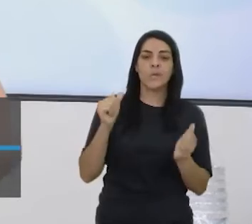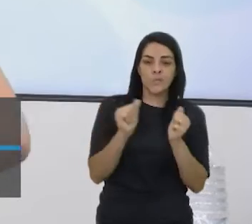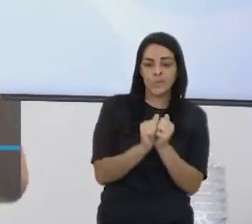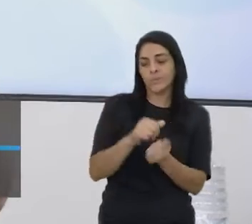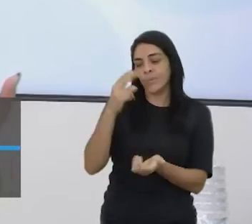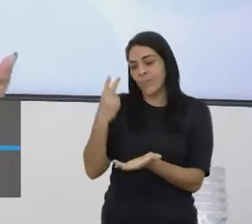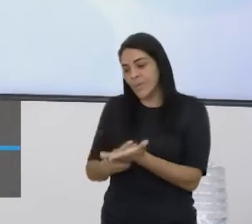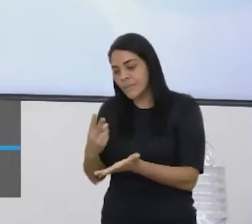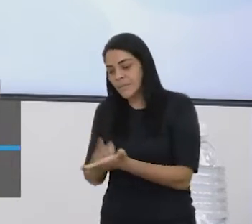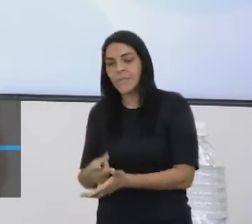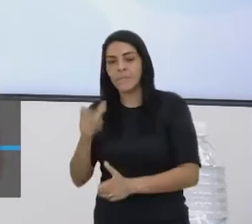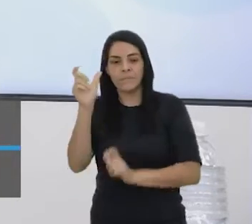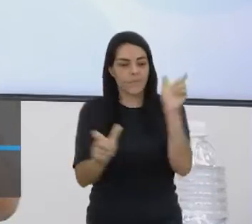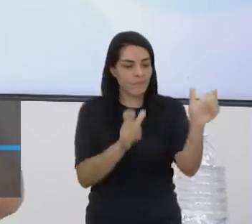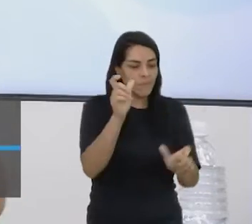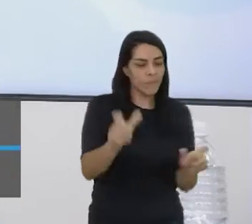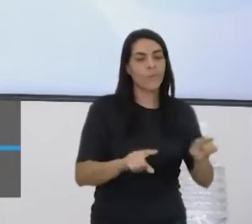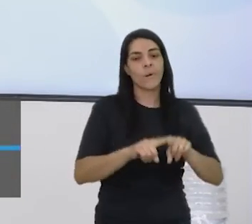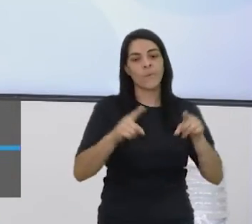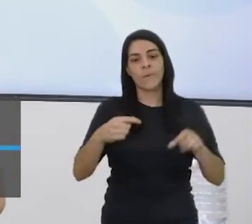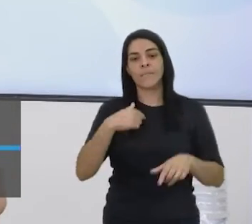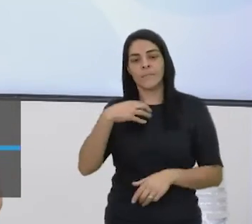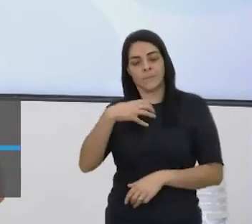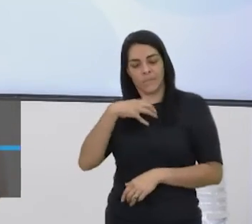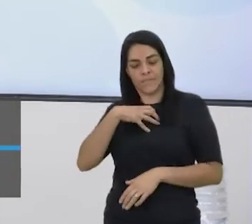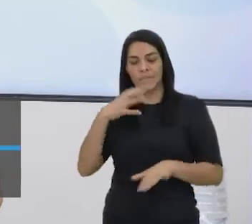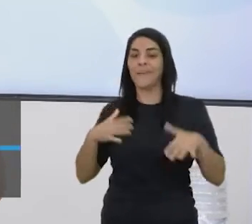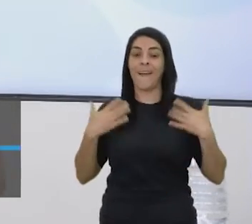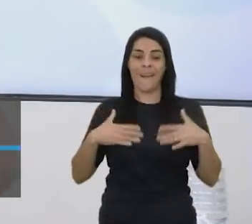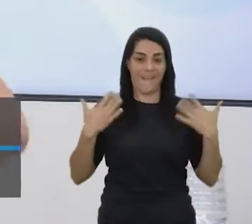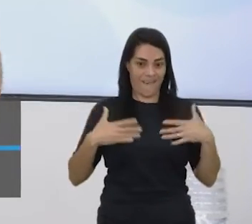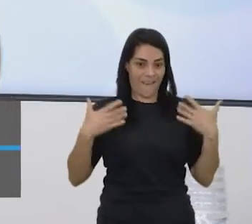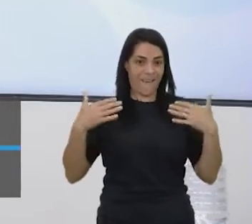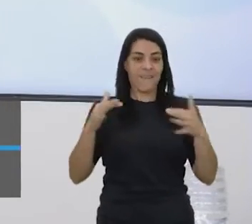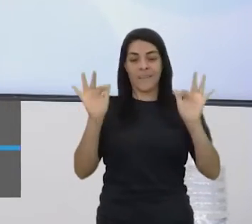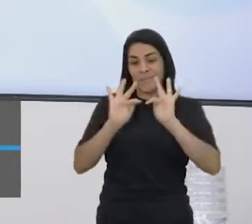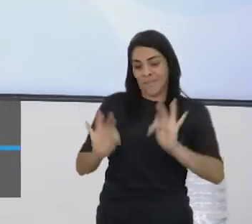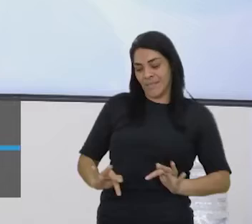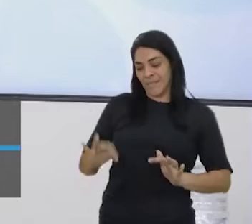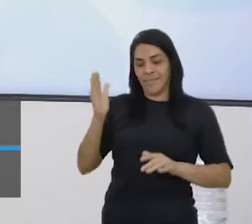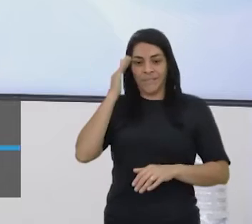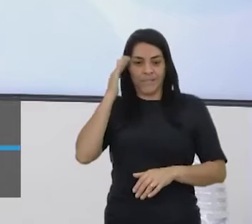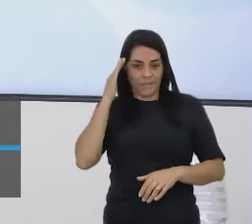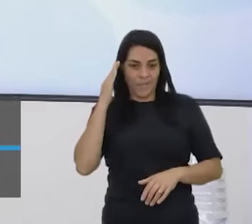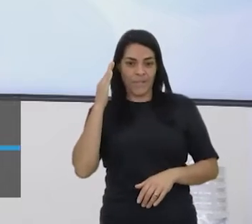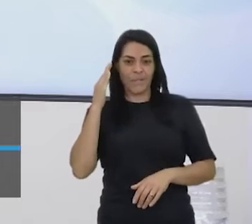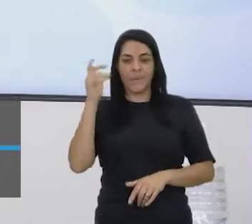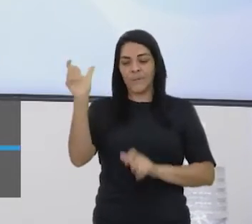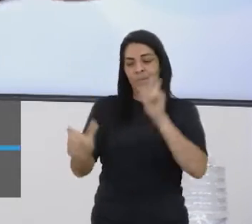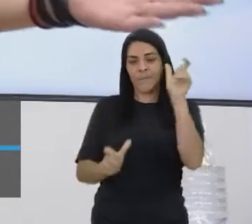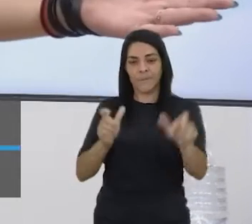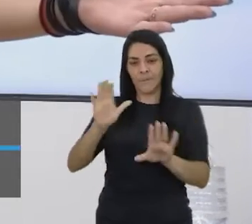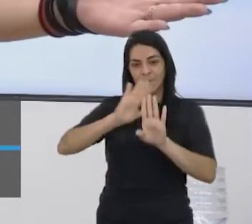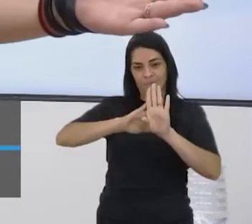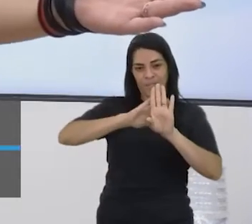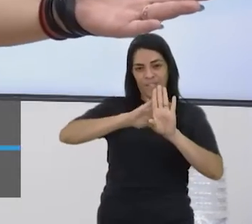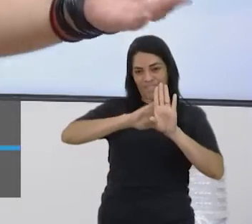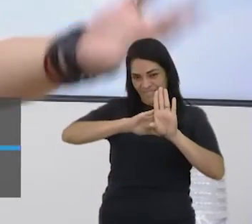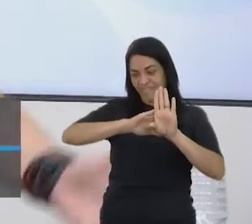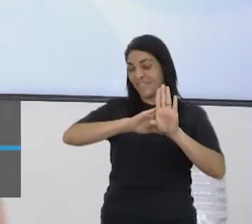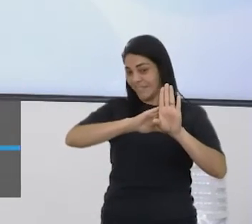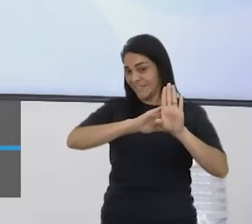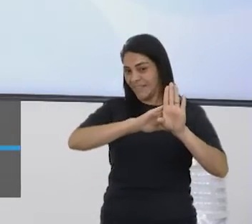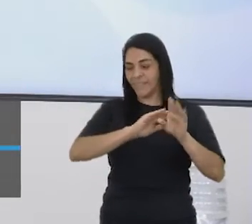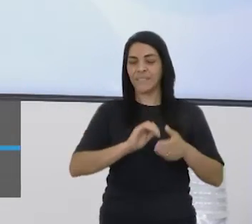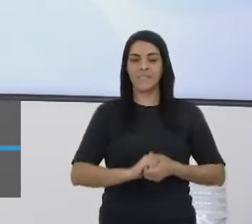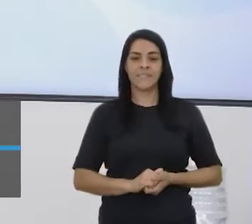porque obviamente eu me sinto muito melhor e mais tranquila sabendo que né Essas pessoas que estão atrás das câmeras tanto ali no switter quando a Marcela